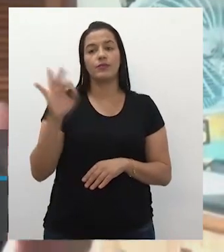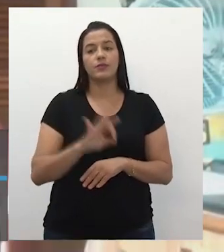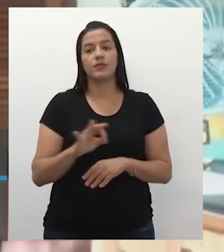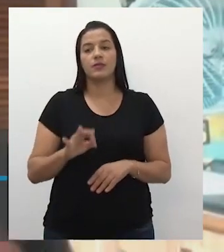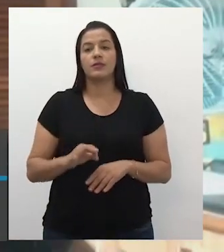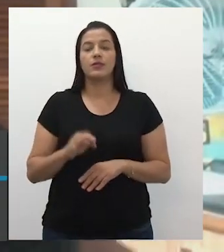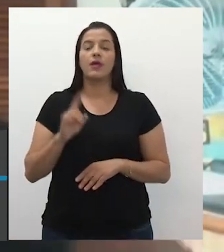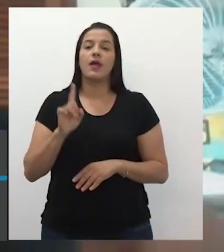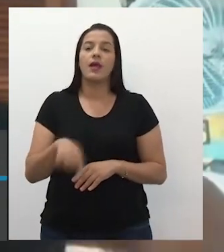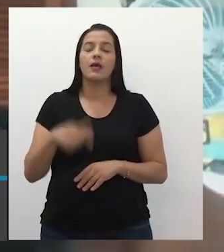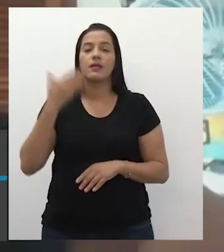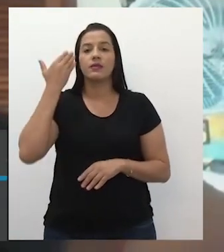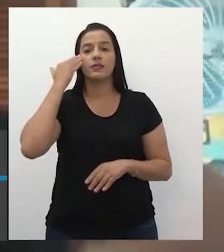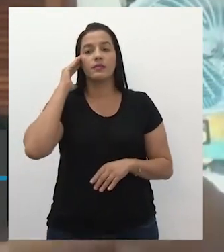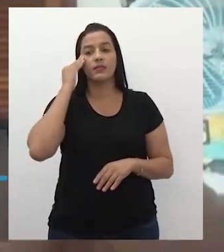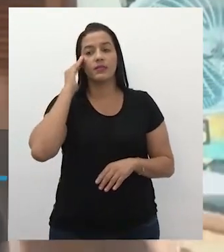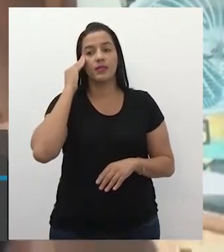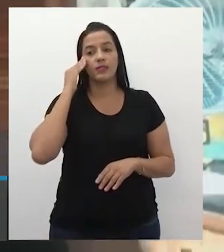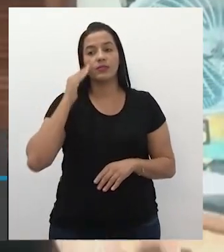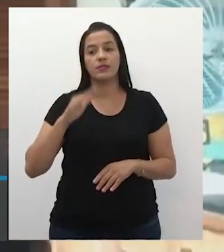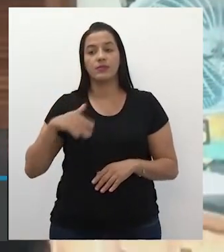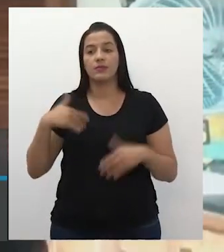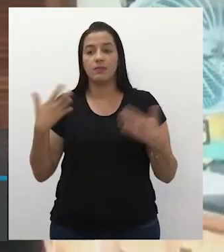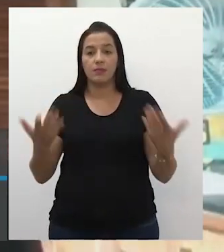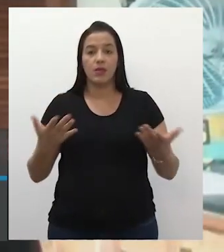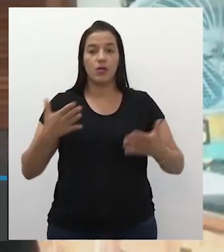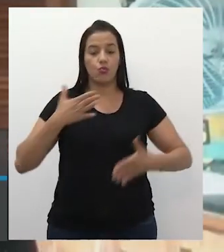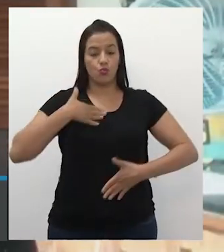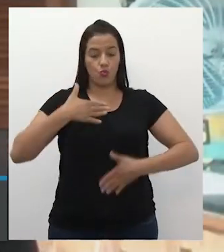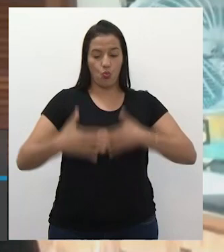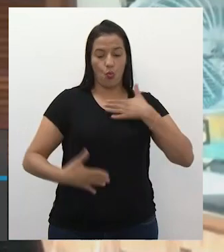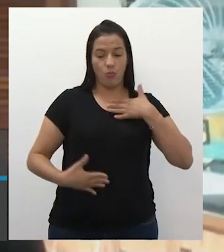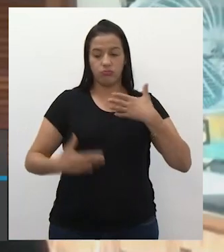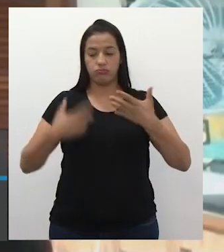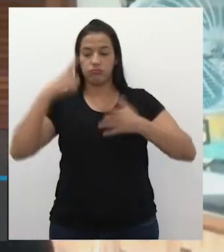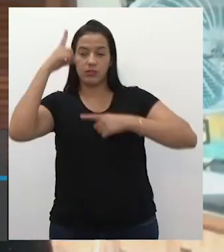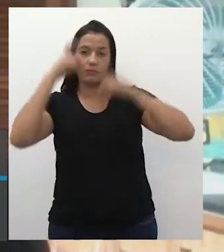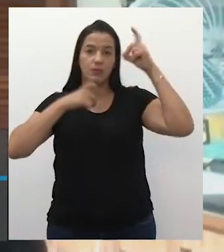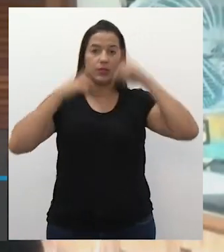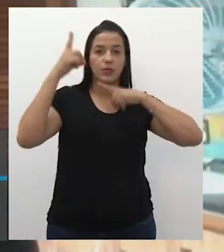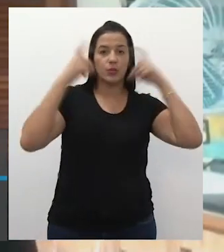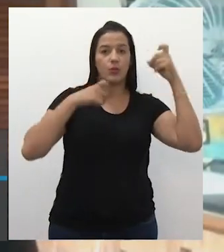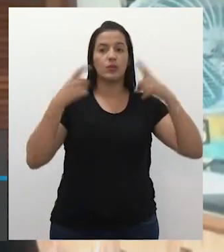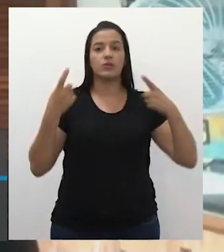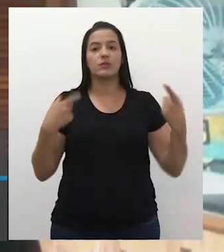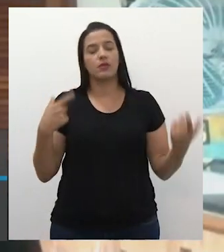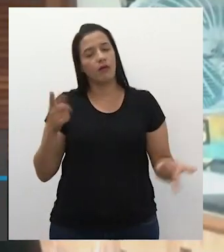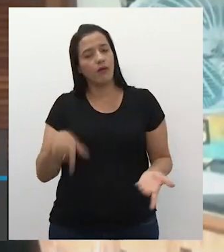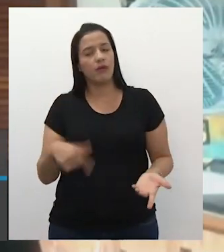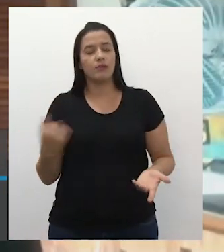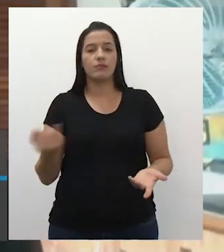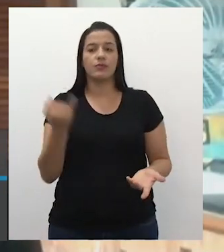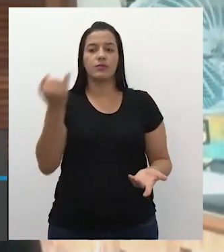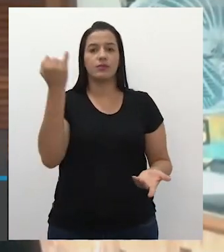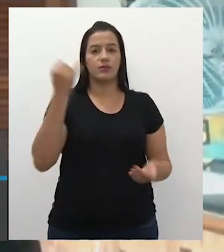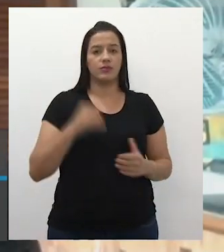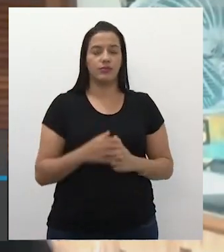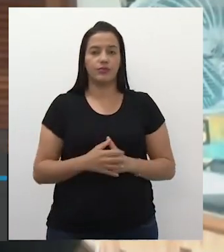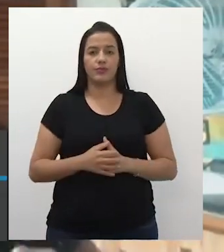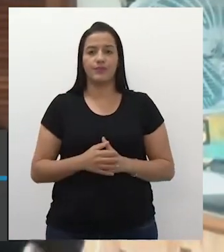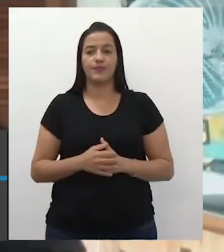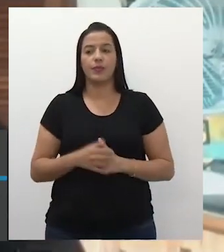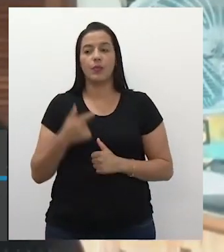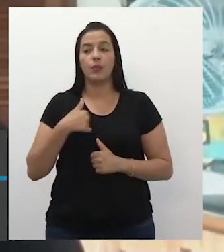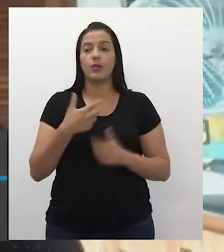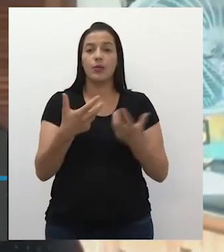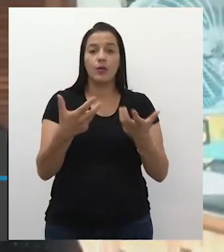pessoa compreende pelos sinais não verbais. Então, olha a importância disso, né? Olha a importância disso quando eu